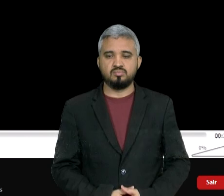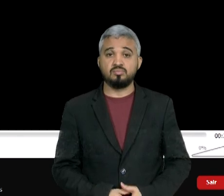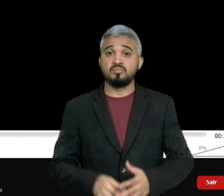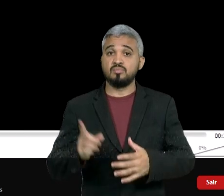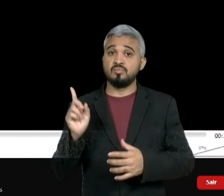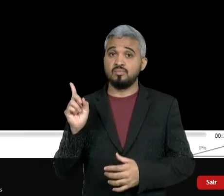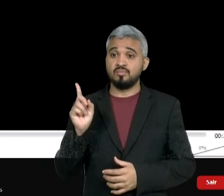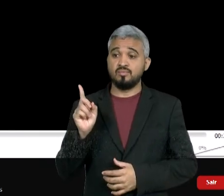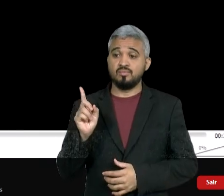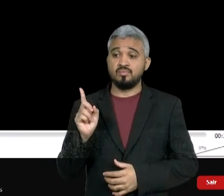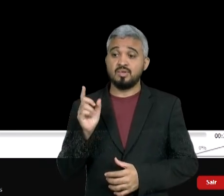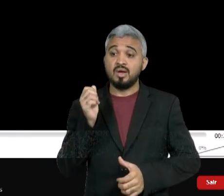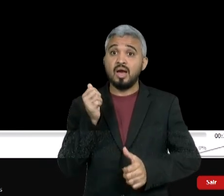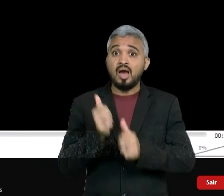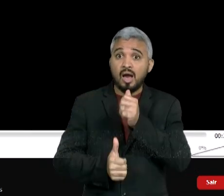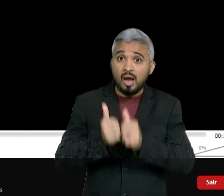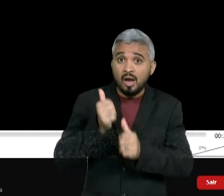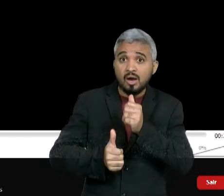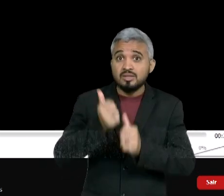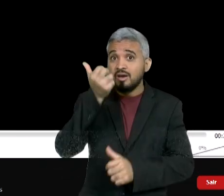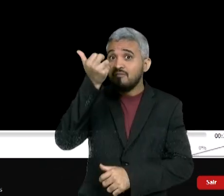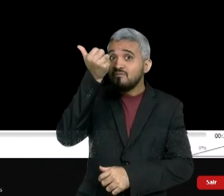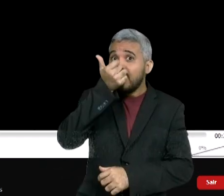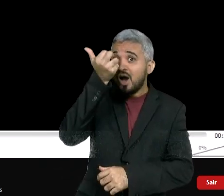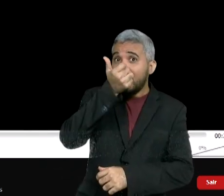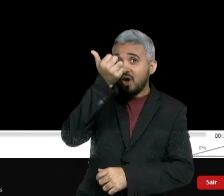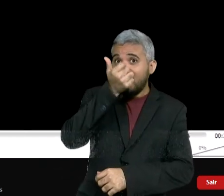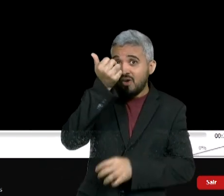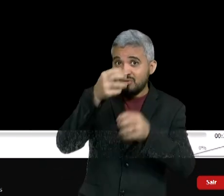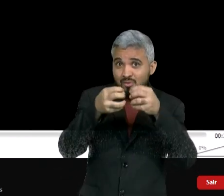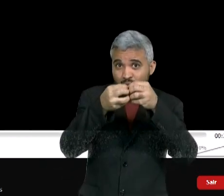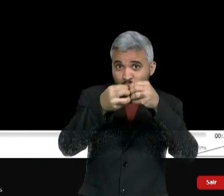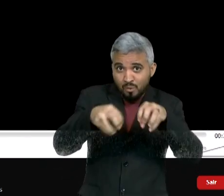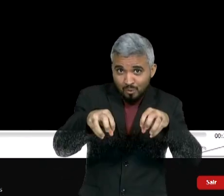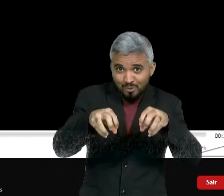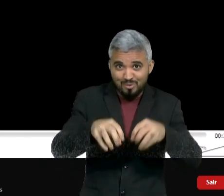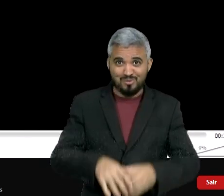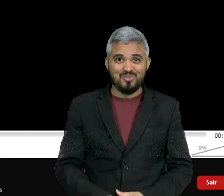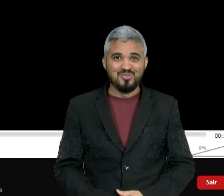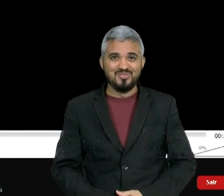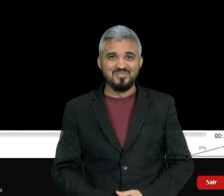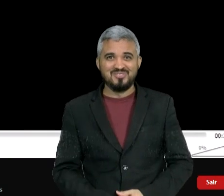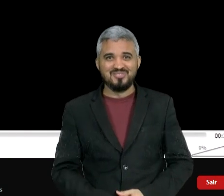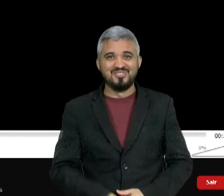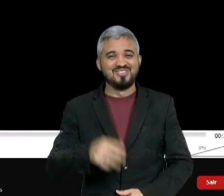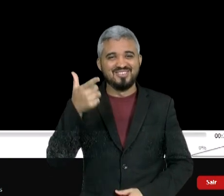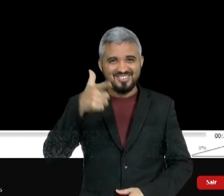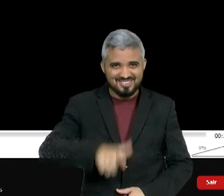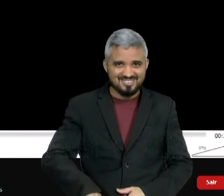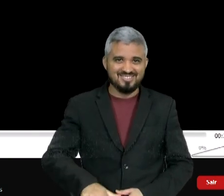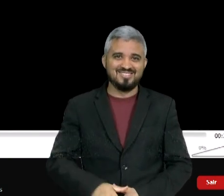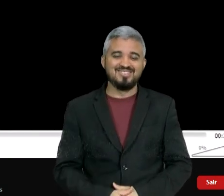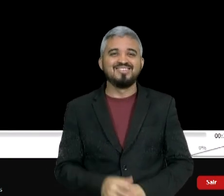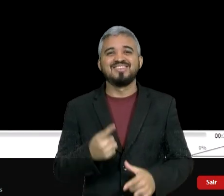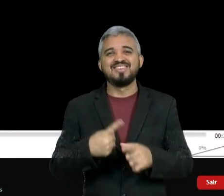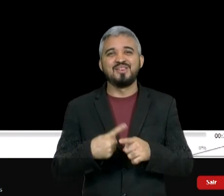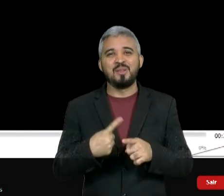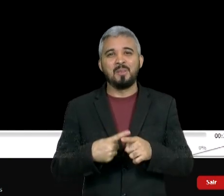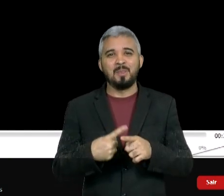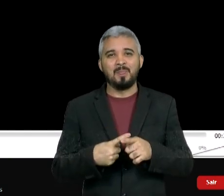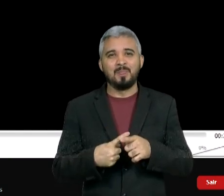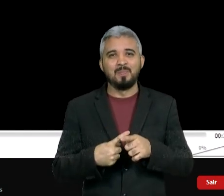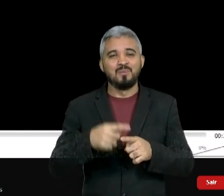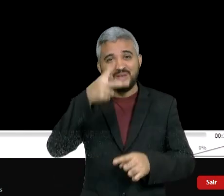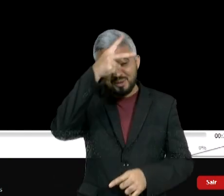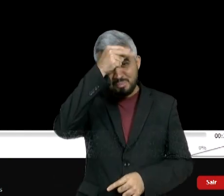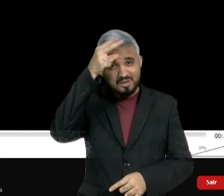Arroz, farofa e ovo. De novo, deputado. Por quê? O prefeito está mudo,